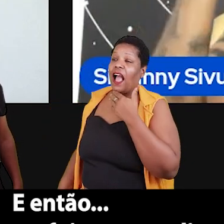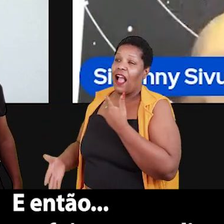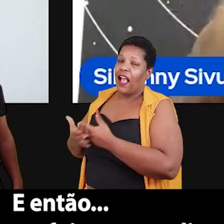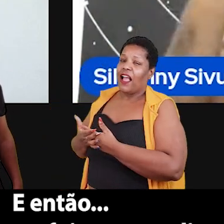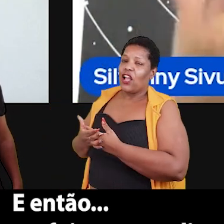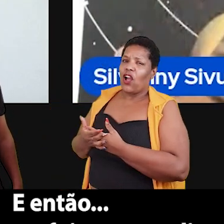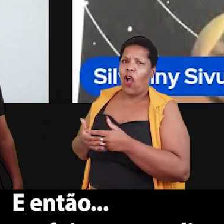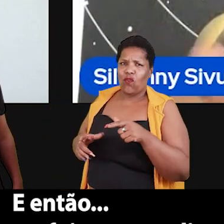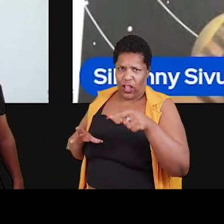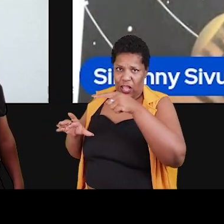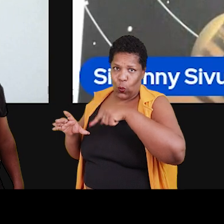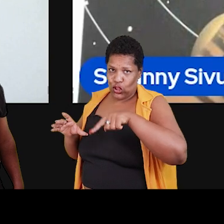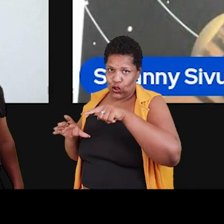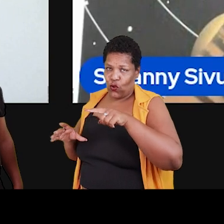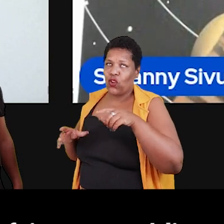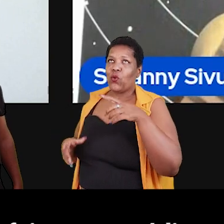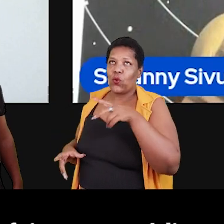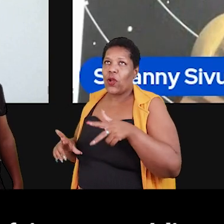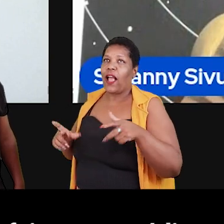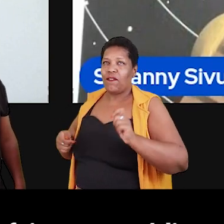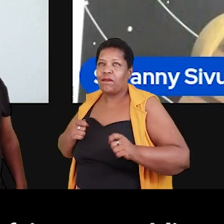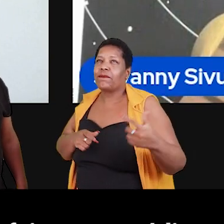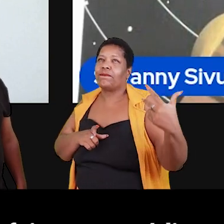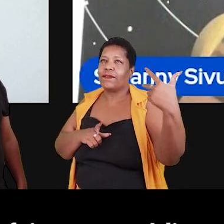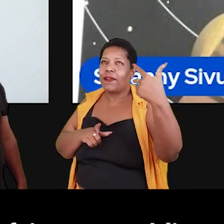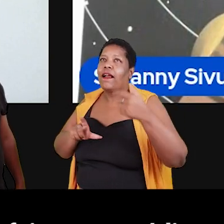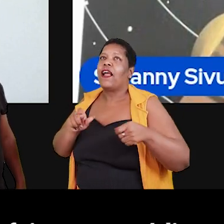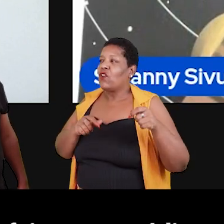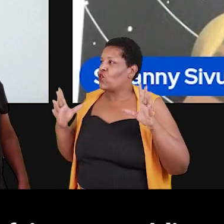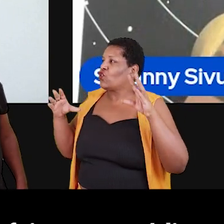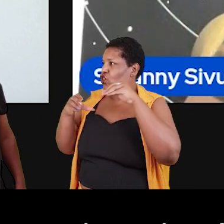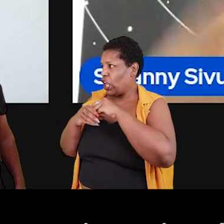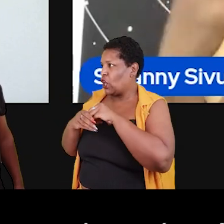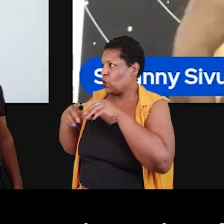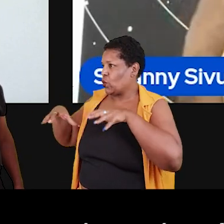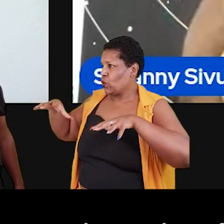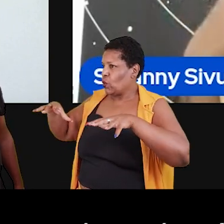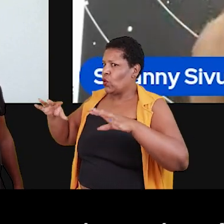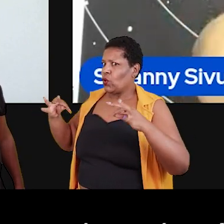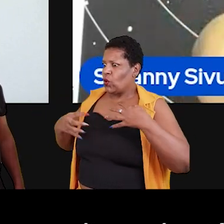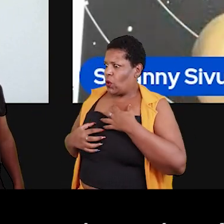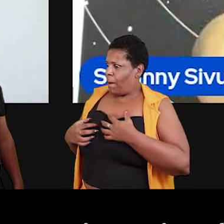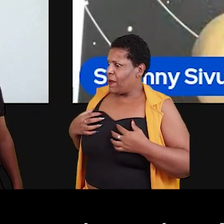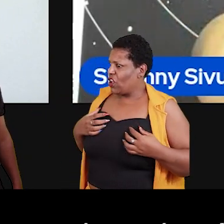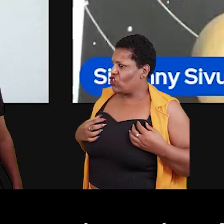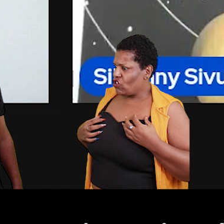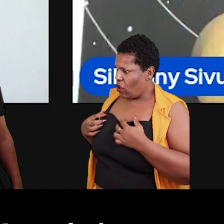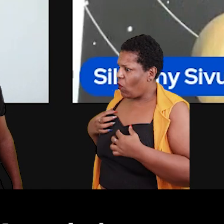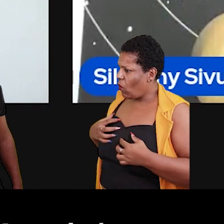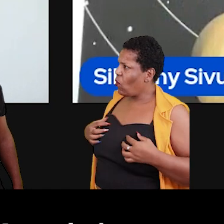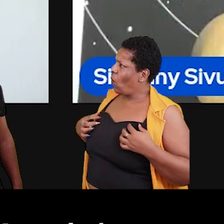E aí quando eu fui gravar o disco, que a gente foi para estúdio, então tudo isso mexeu muito comigo, tá